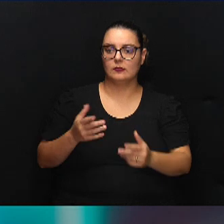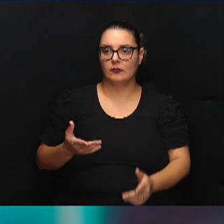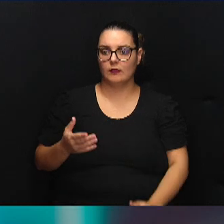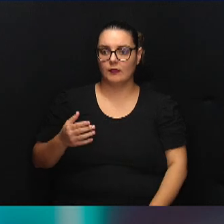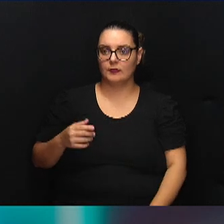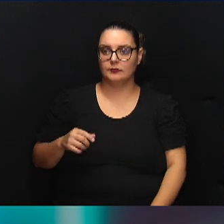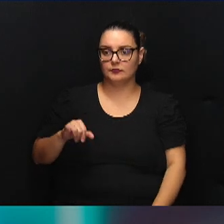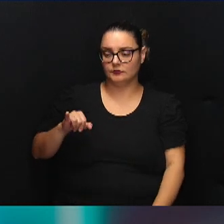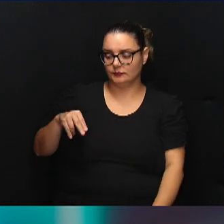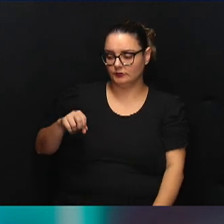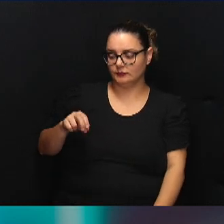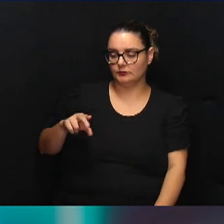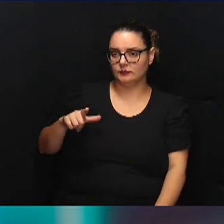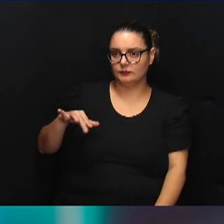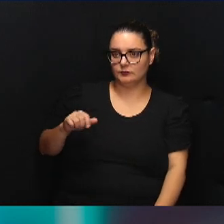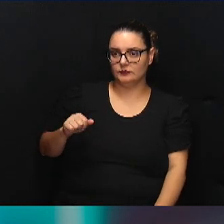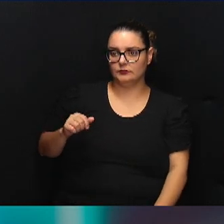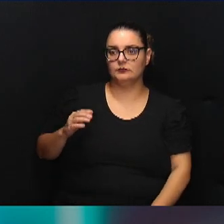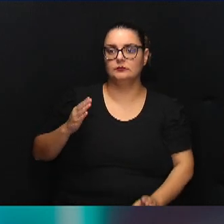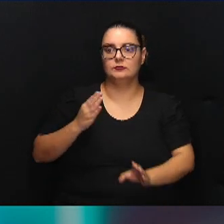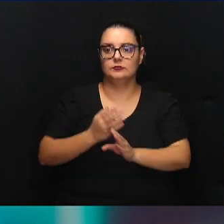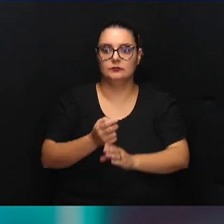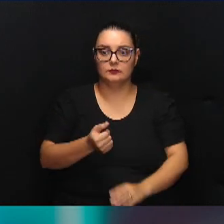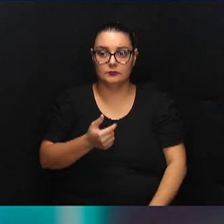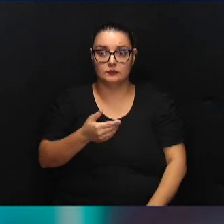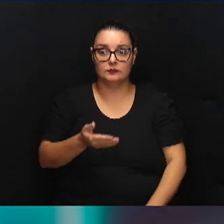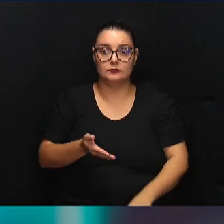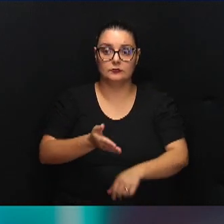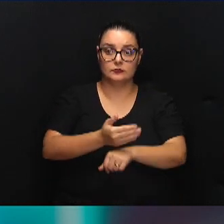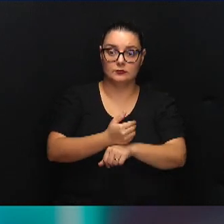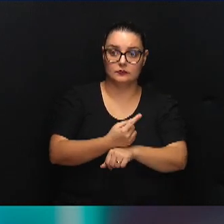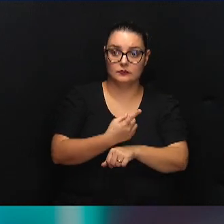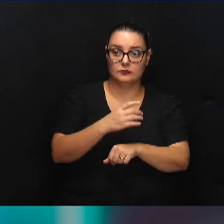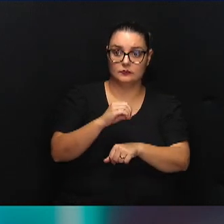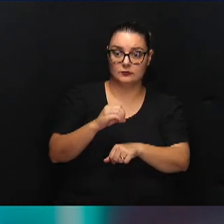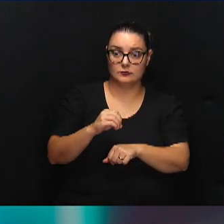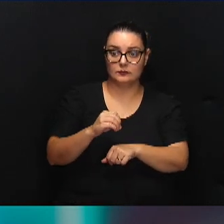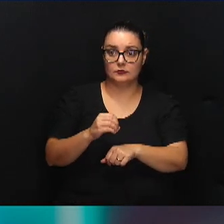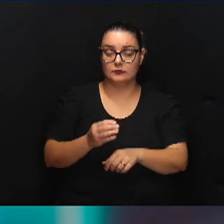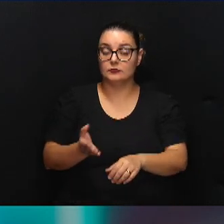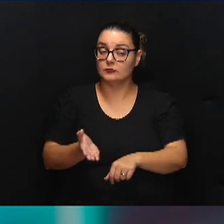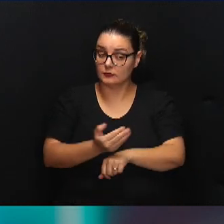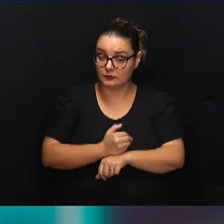insulina ela foi descoberta há pouco mais de 100 anos. Antes disso, todas as pessoas morriam.